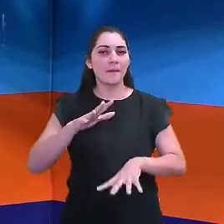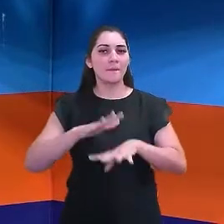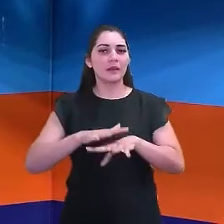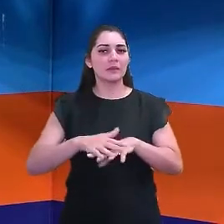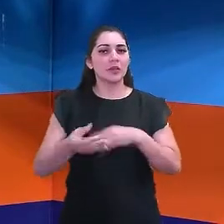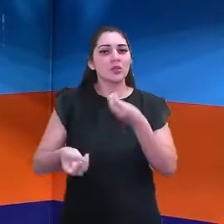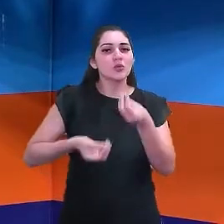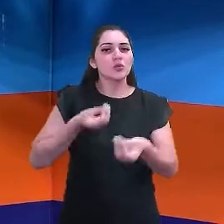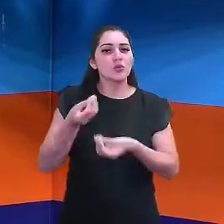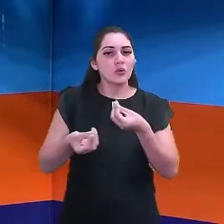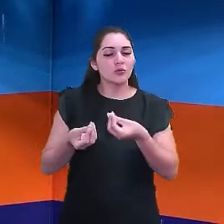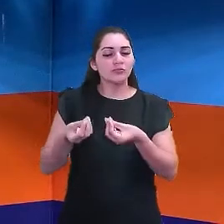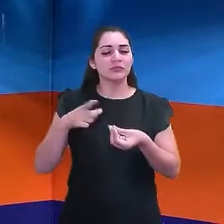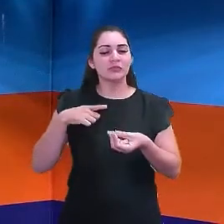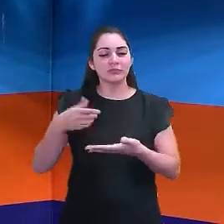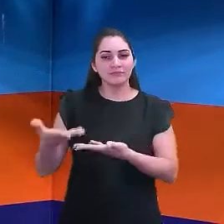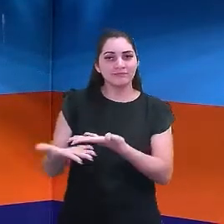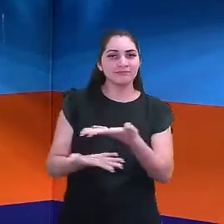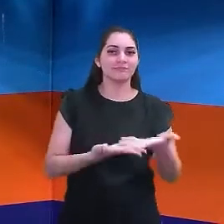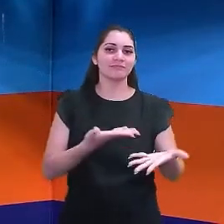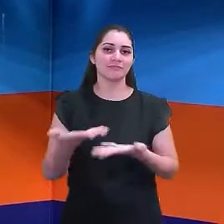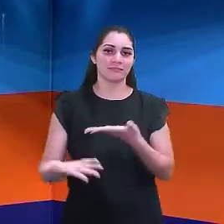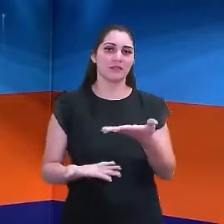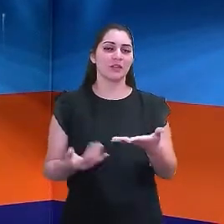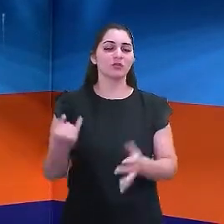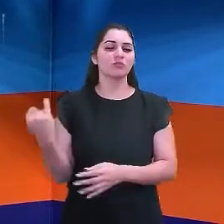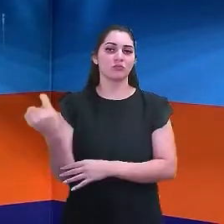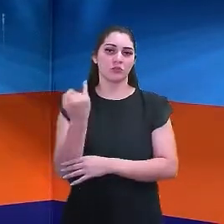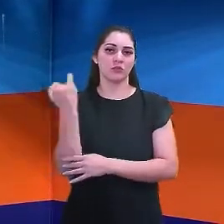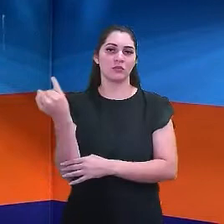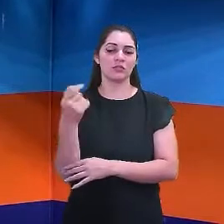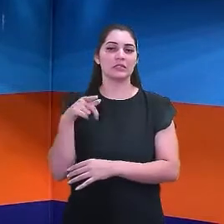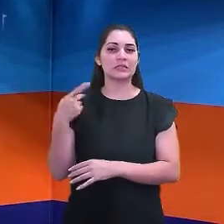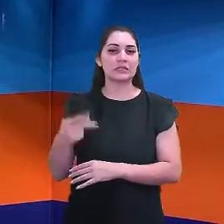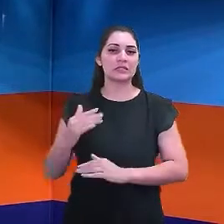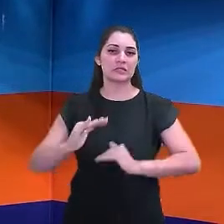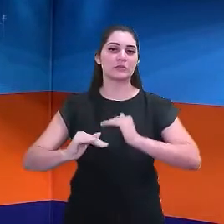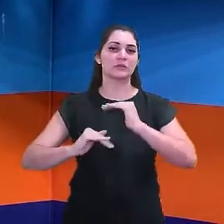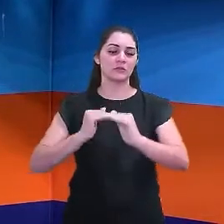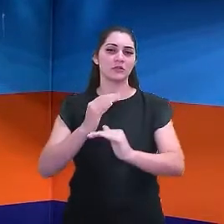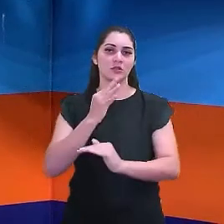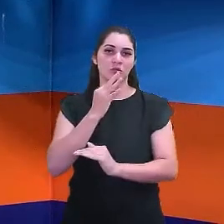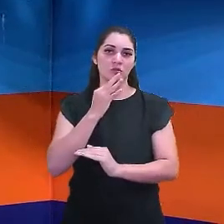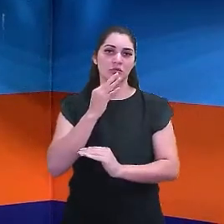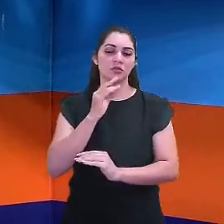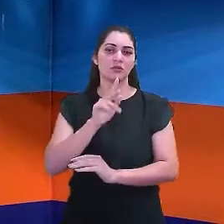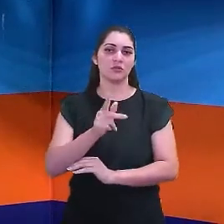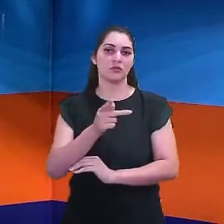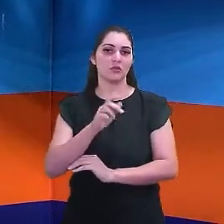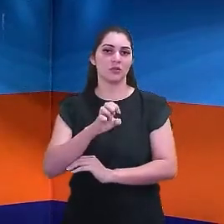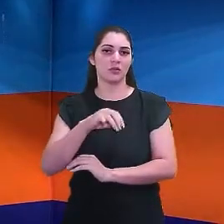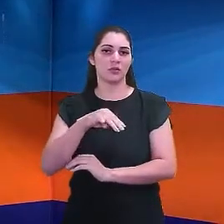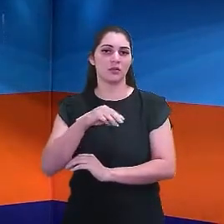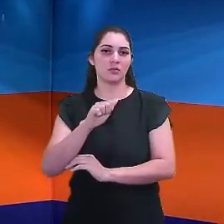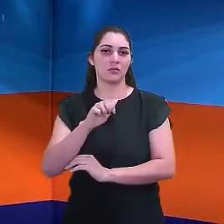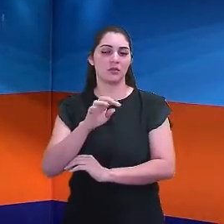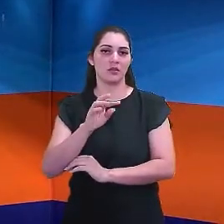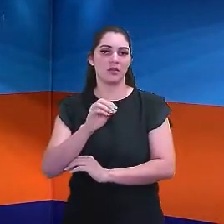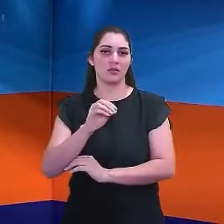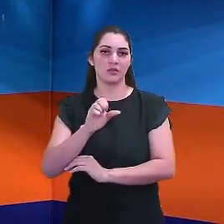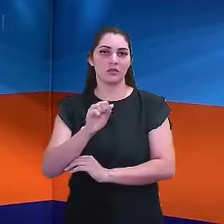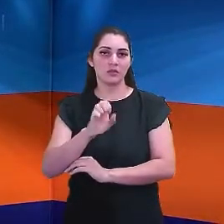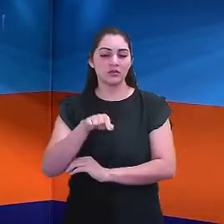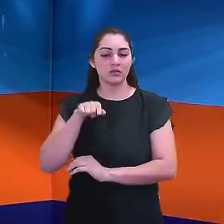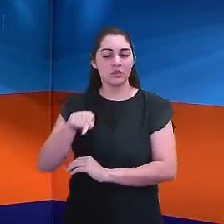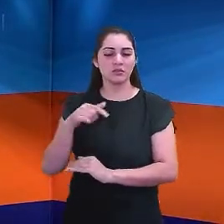essa matemática tem tudo a ver com uma relevância desse processo conhecido por hematose, por esse processo conhecido